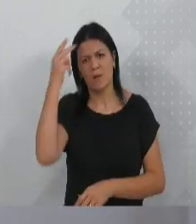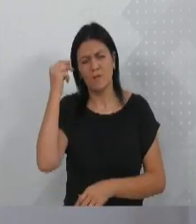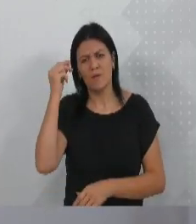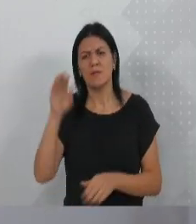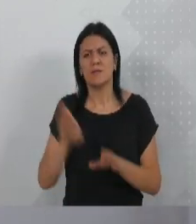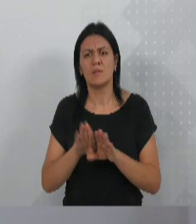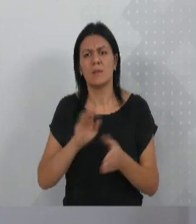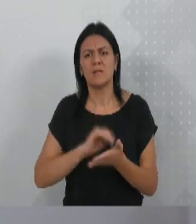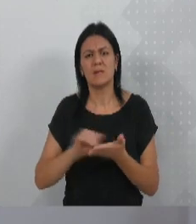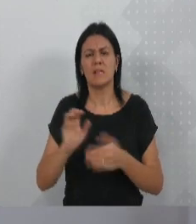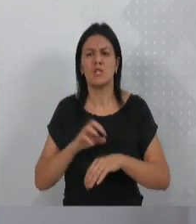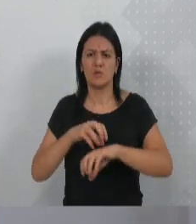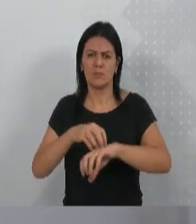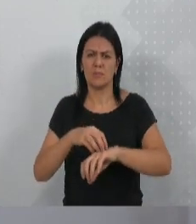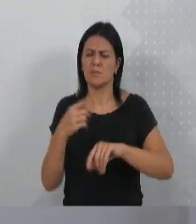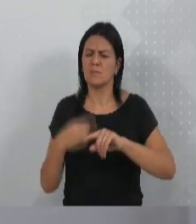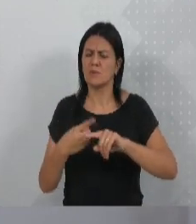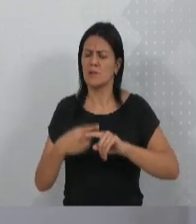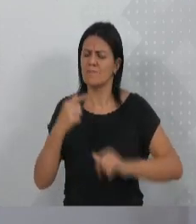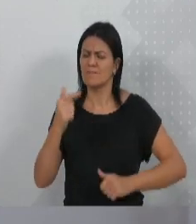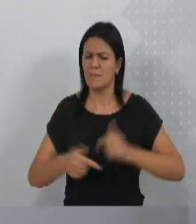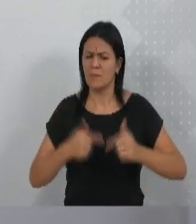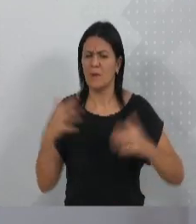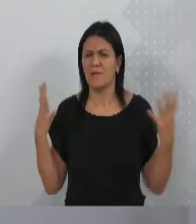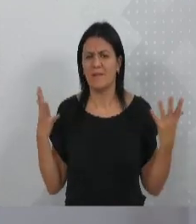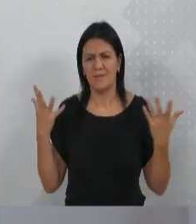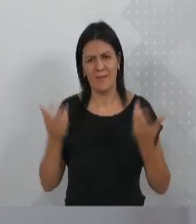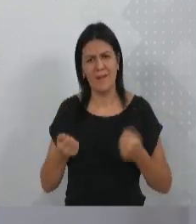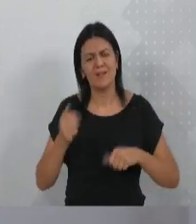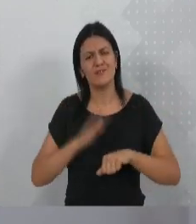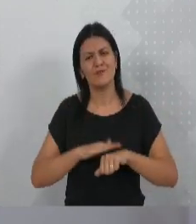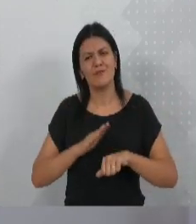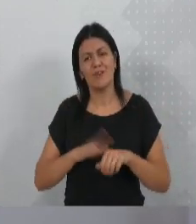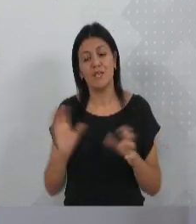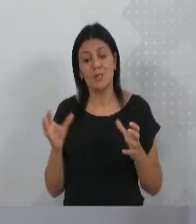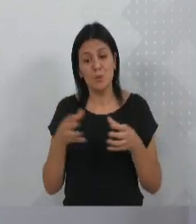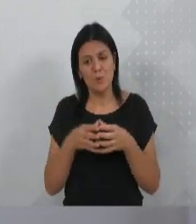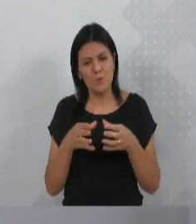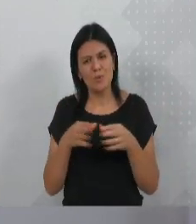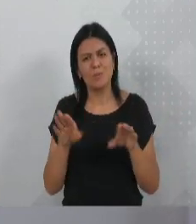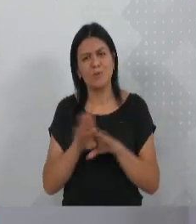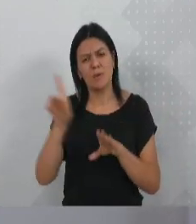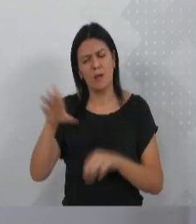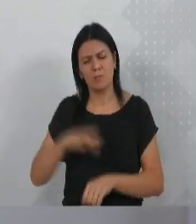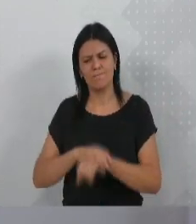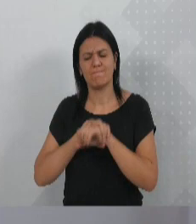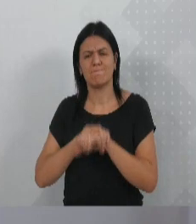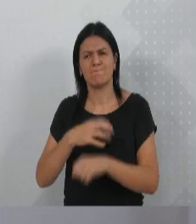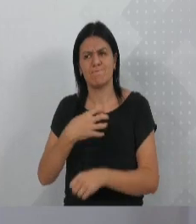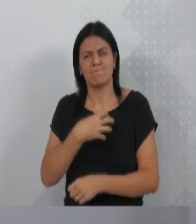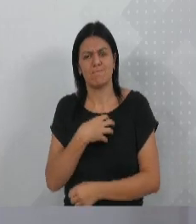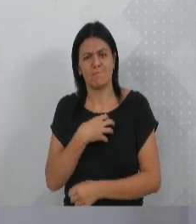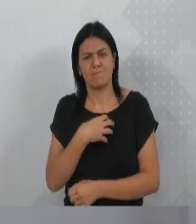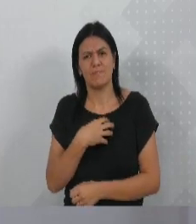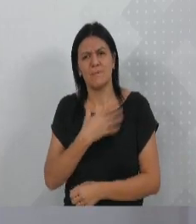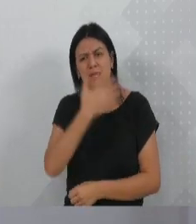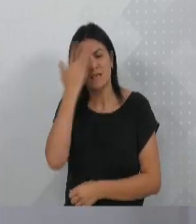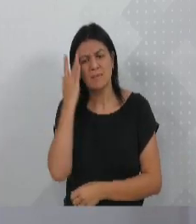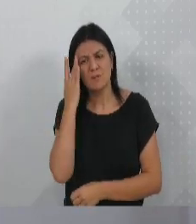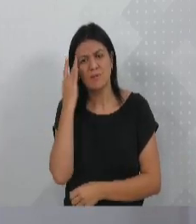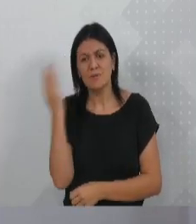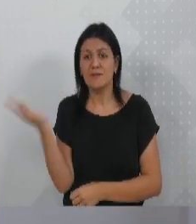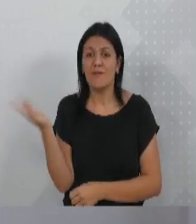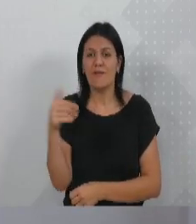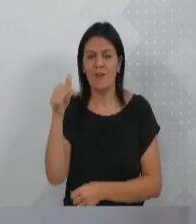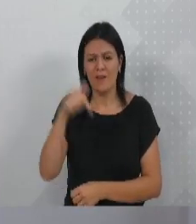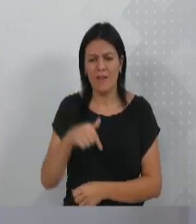secretário de turismo pelo grande pelo trabalho que fizeram e toda a equipe que vai estar lá dando segurança fazendo com que as pessoas que vêm